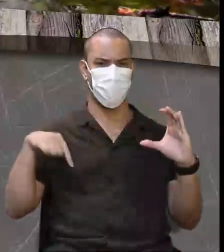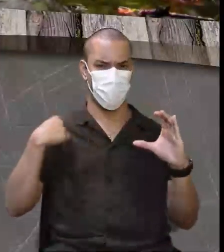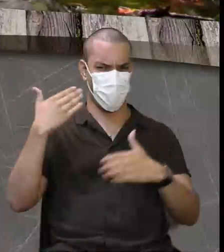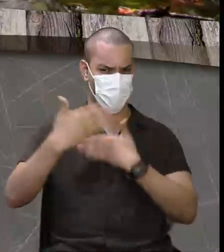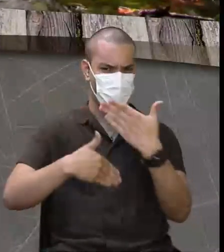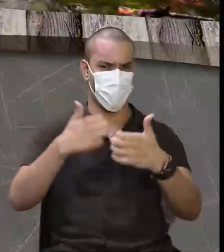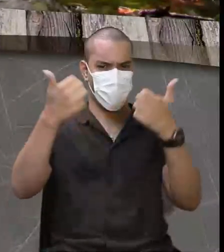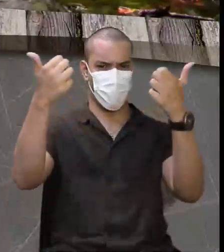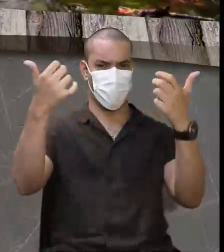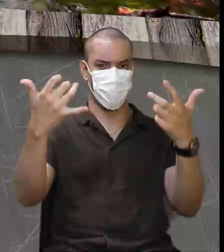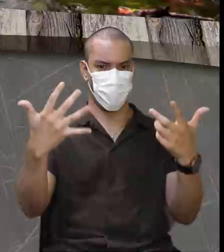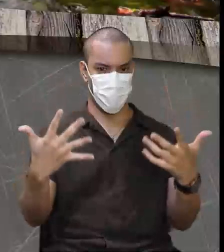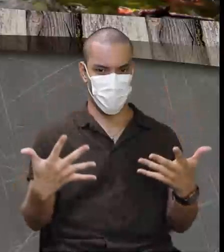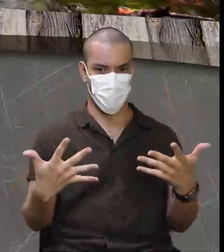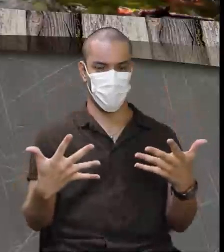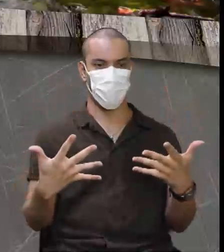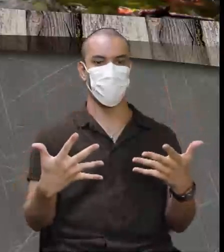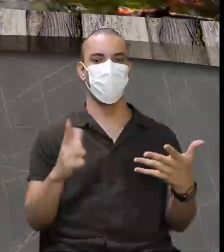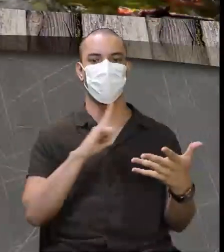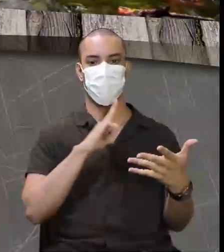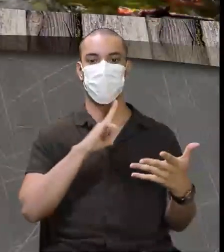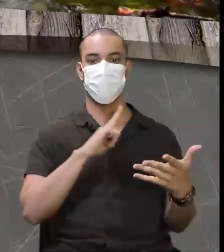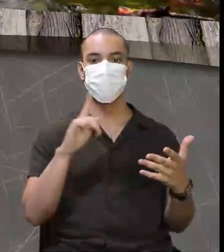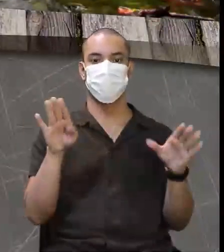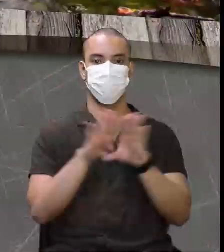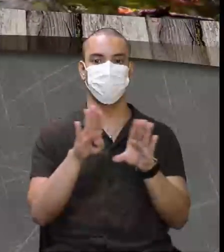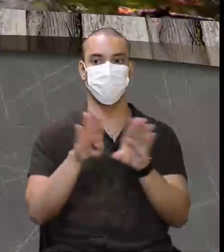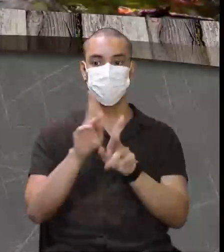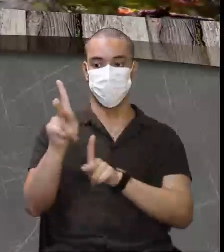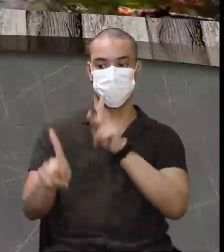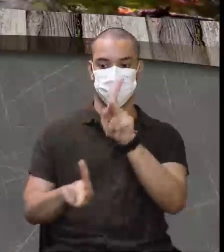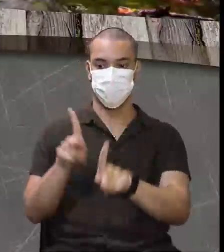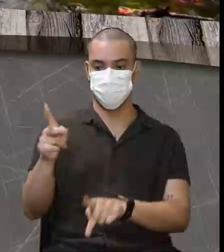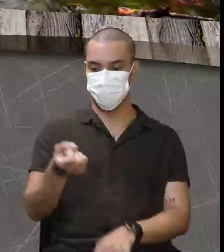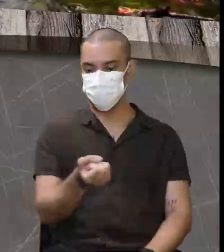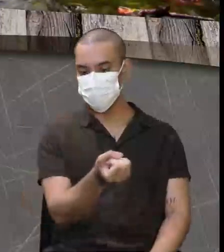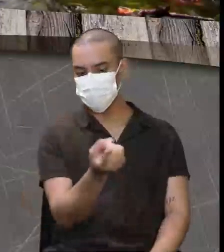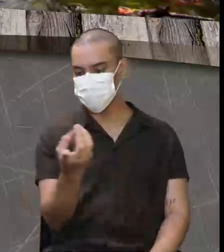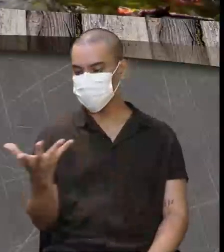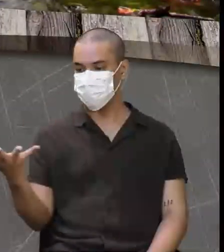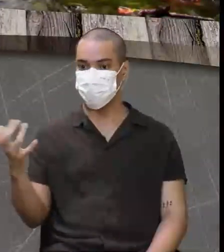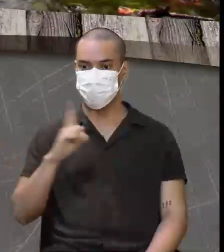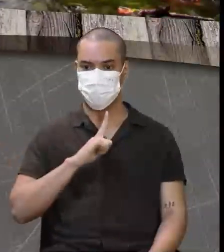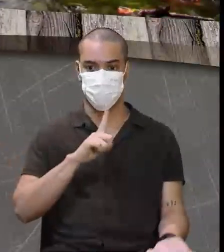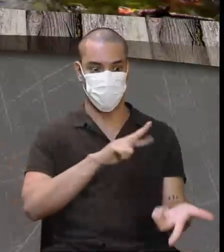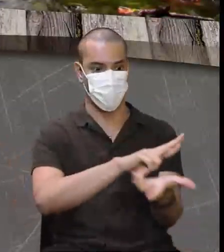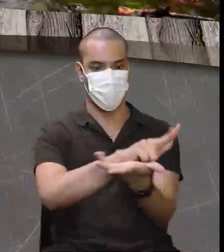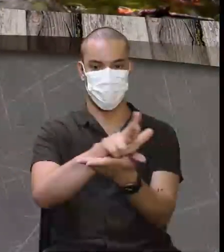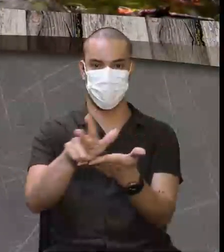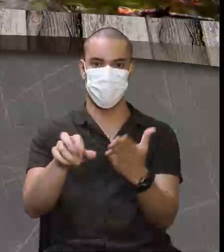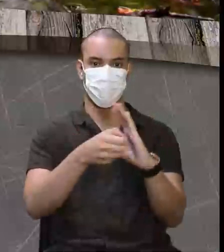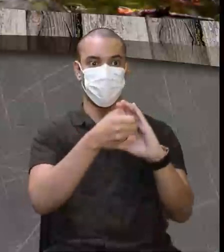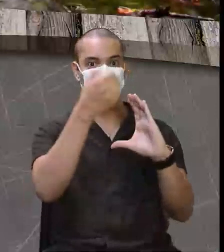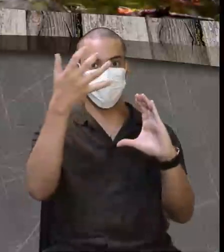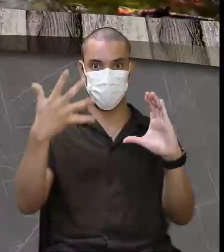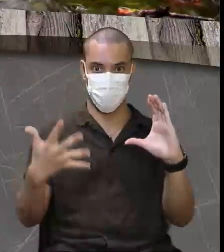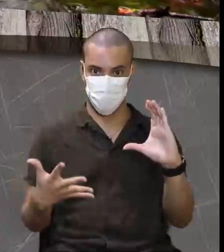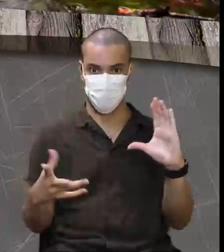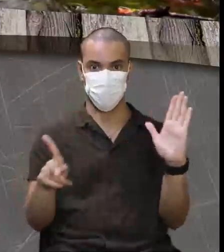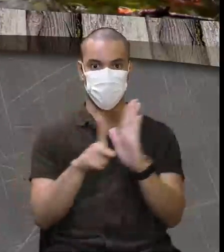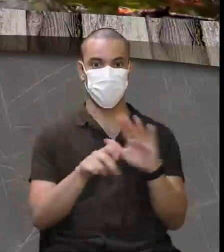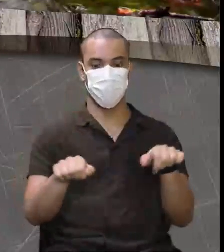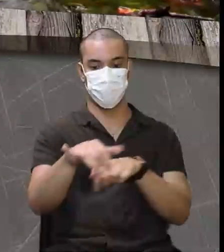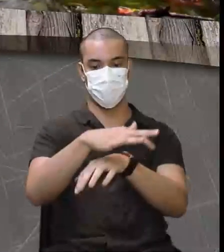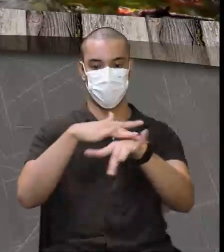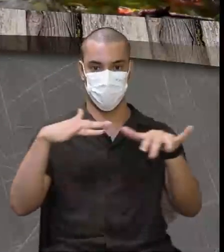sobre evolução, a gente vai falar sobre o pool gênico de uma população. Então, tem vários genes circulando, várias características